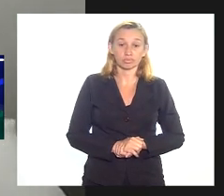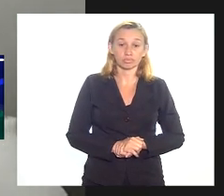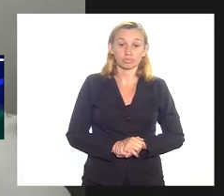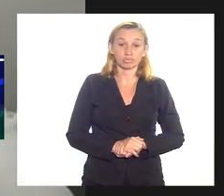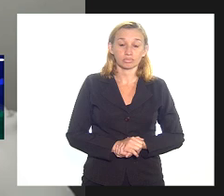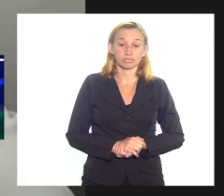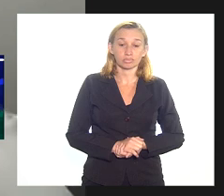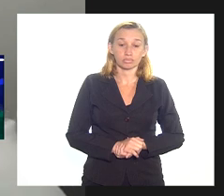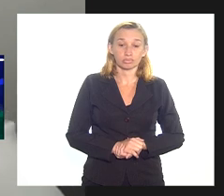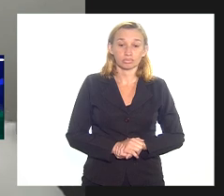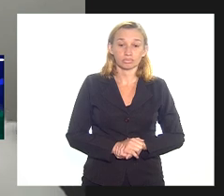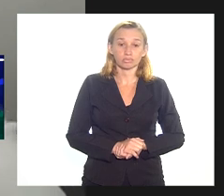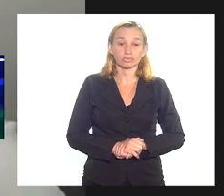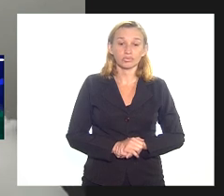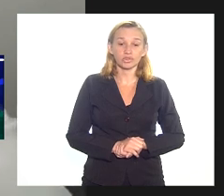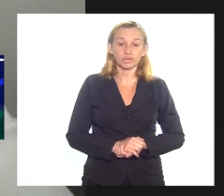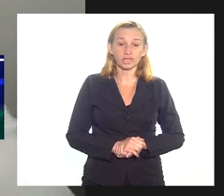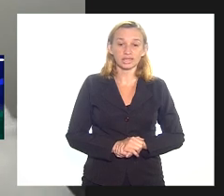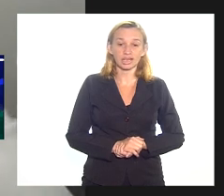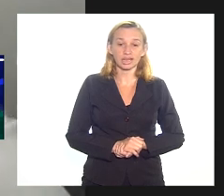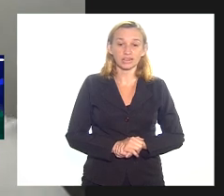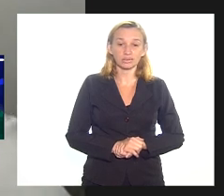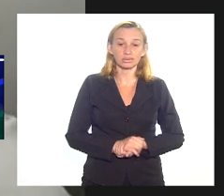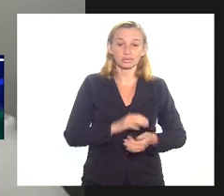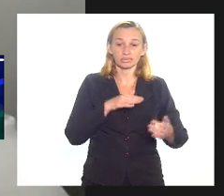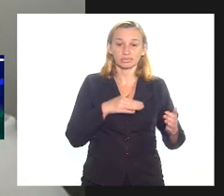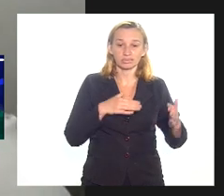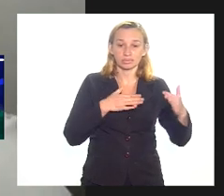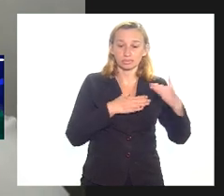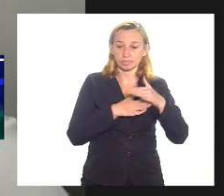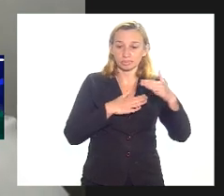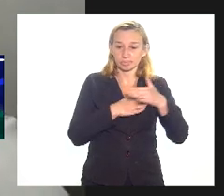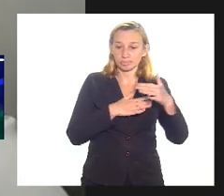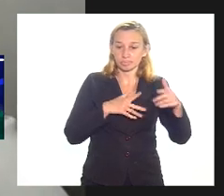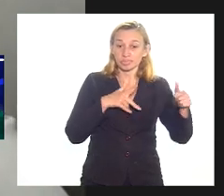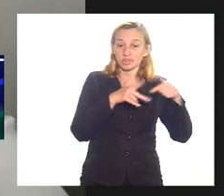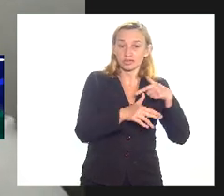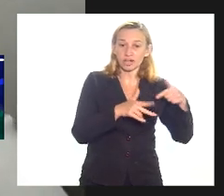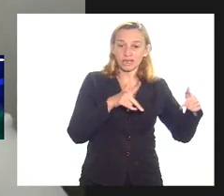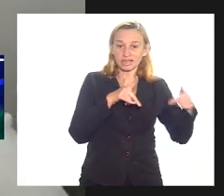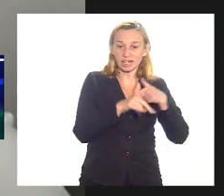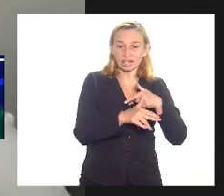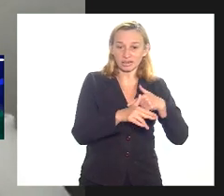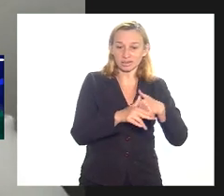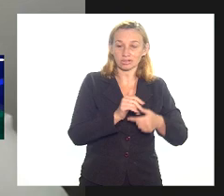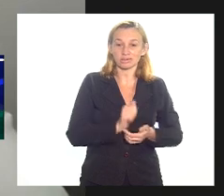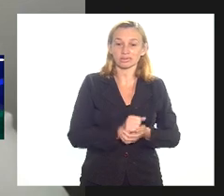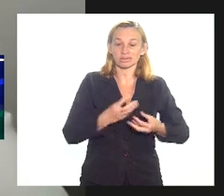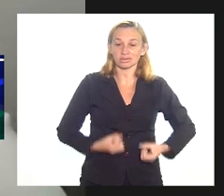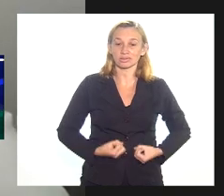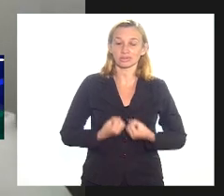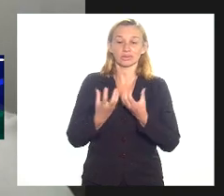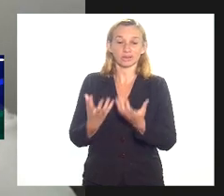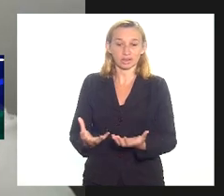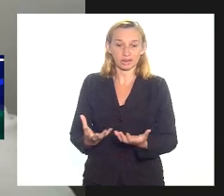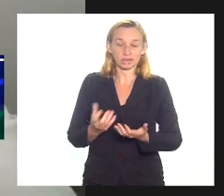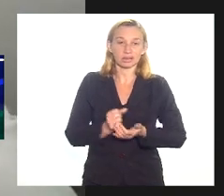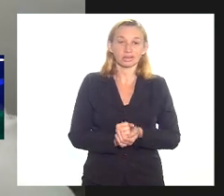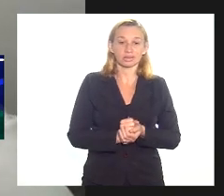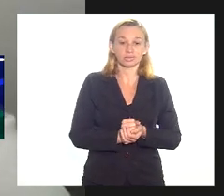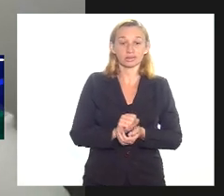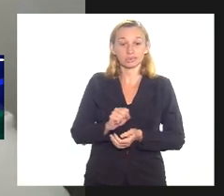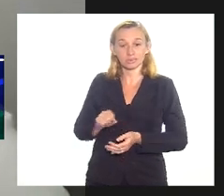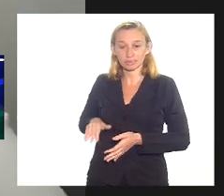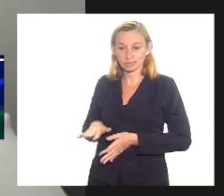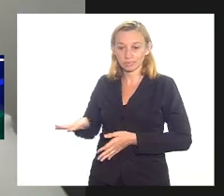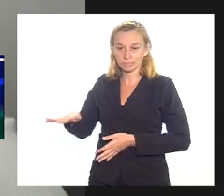desestimularam e interromperam, por exemplo, as ações de doações de alimento nas favelas e